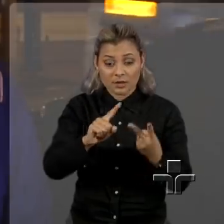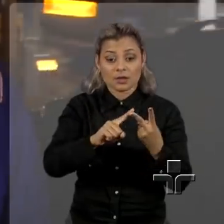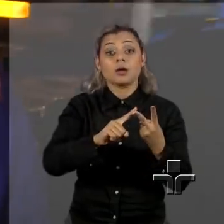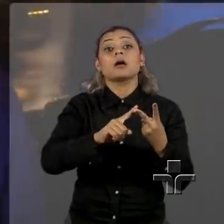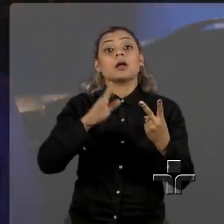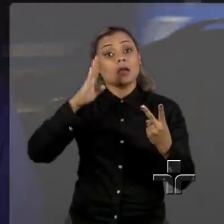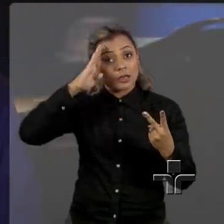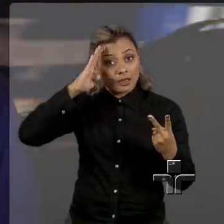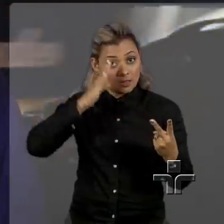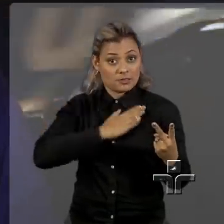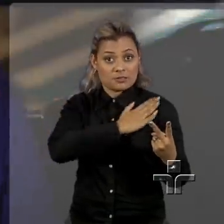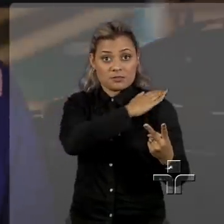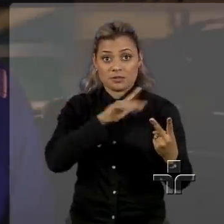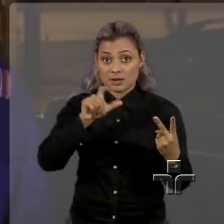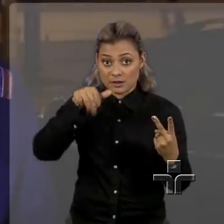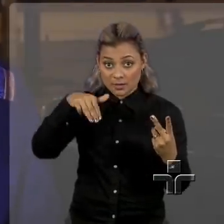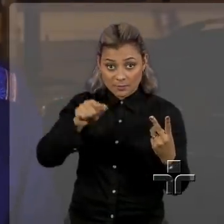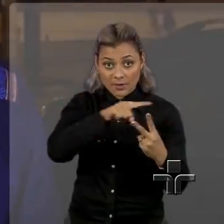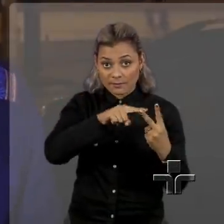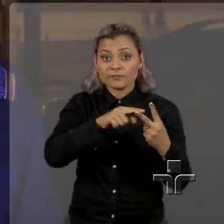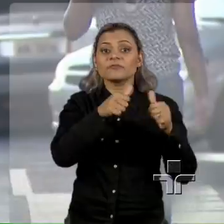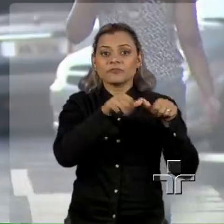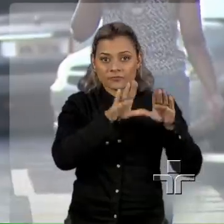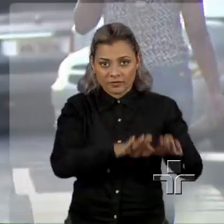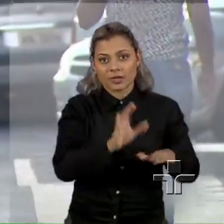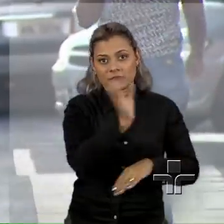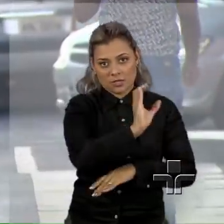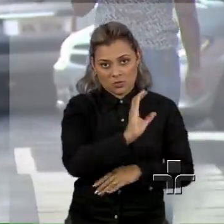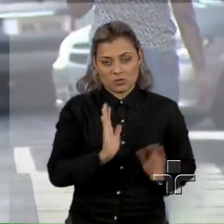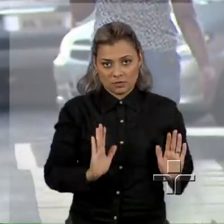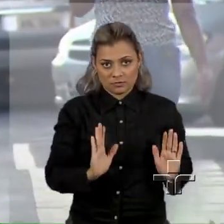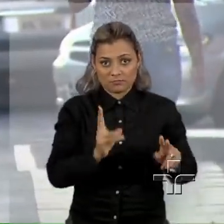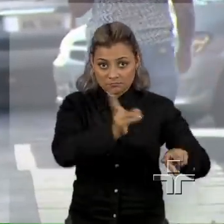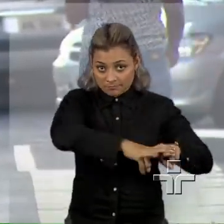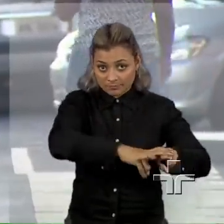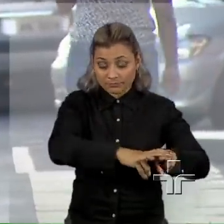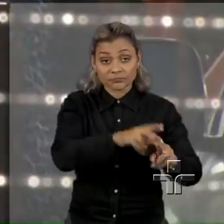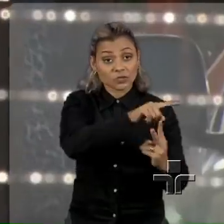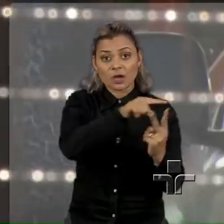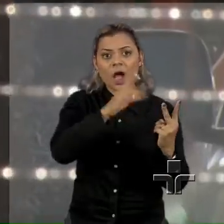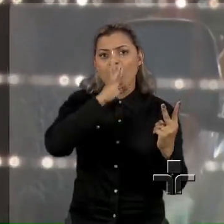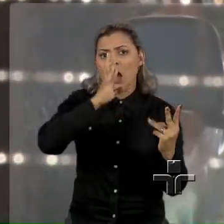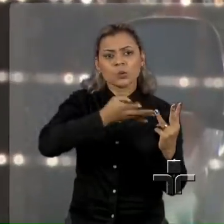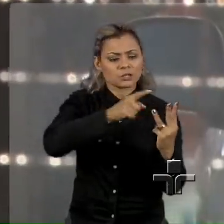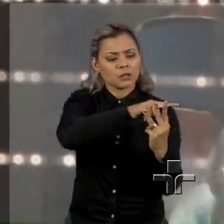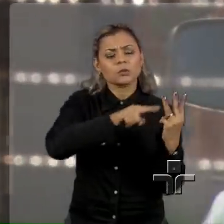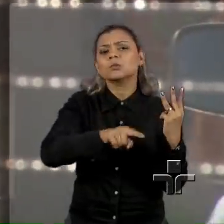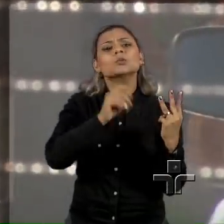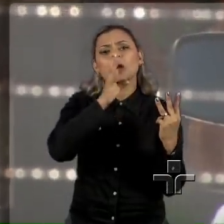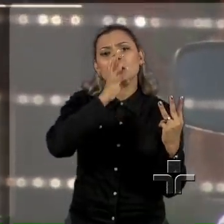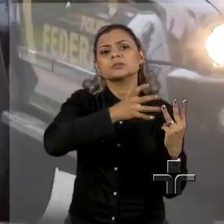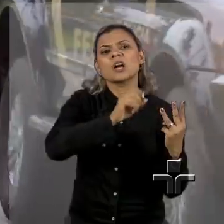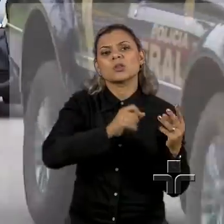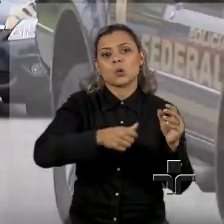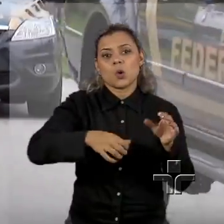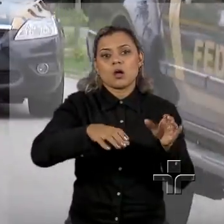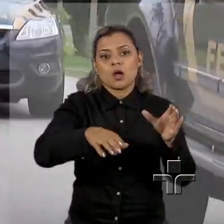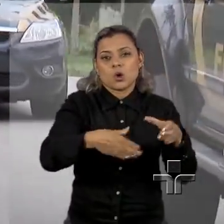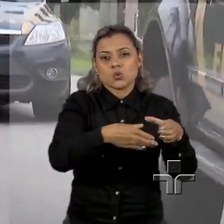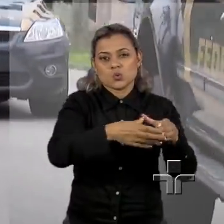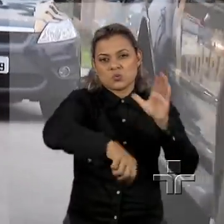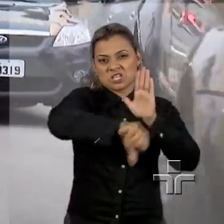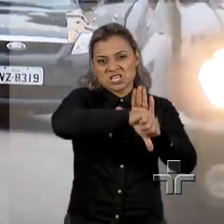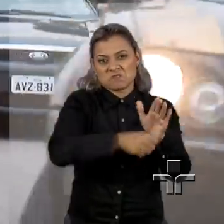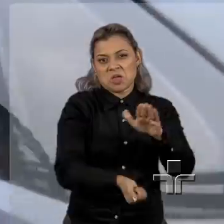João Batista Lima Filho vão ficar nesta unidade. Eles são acusados de crimes como organização criminosa,